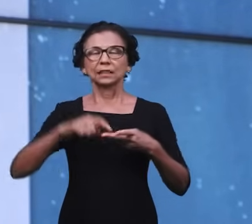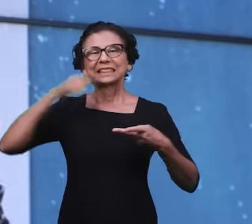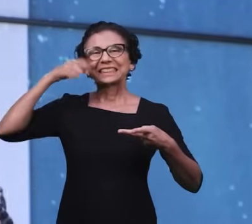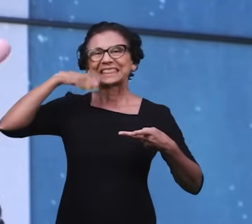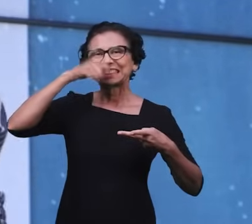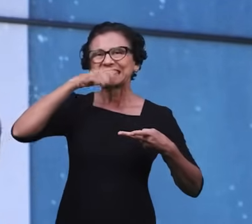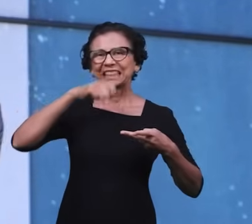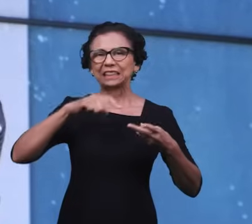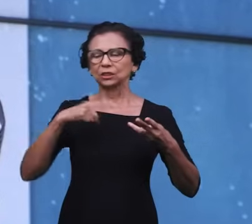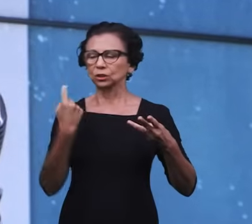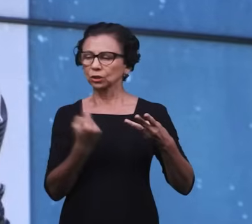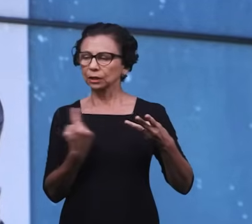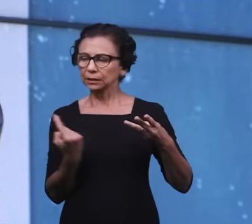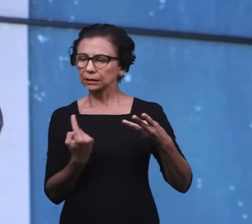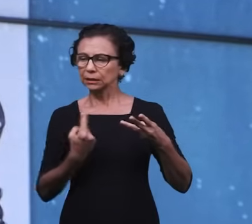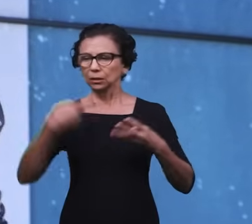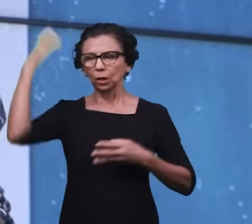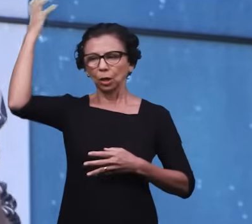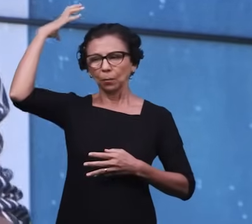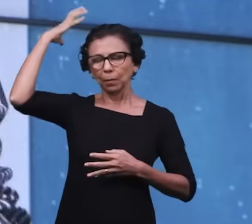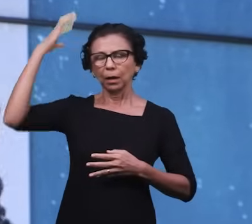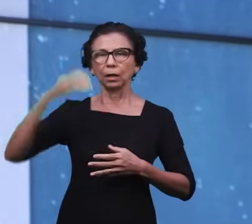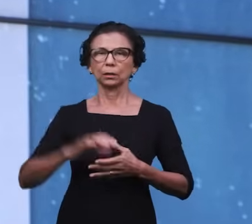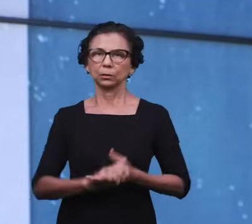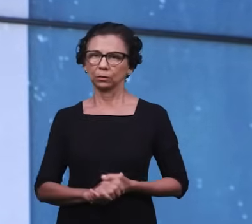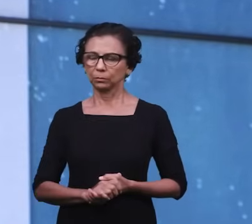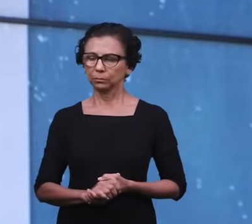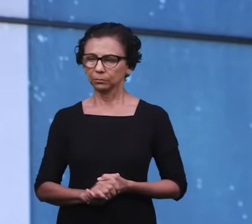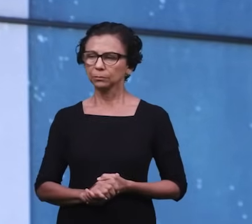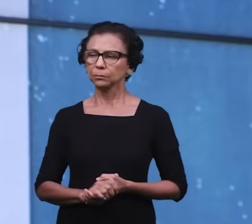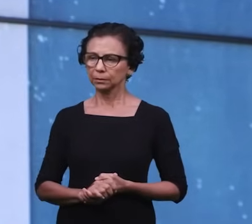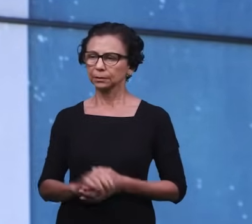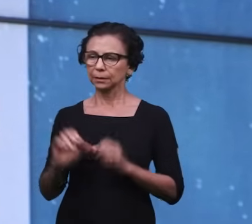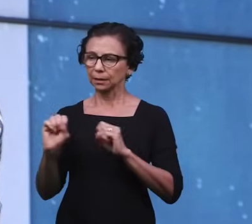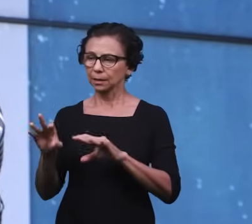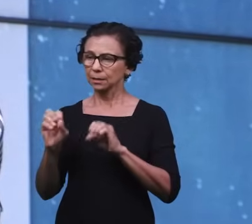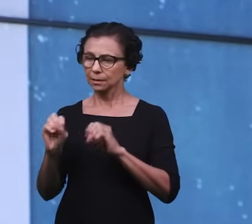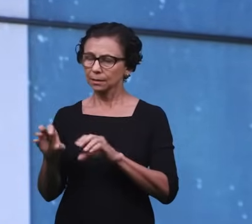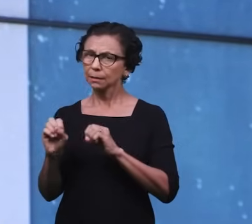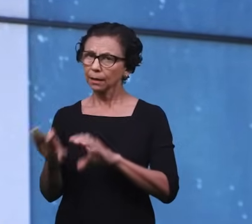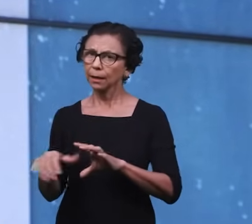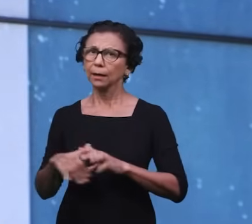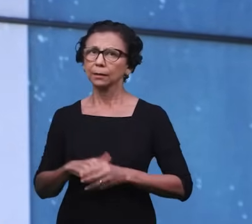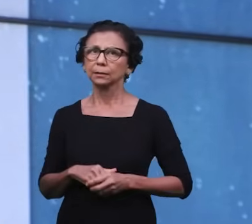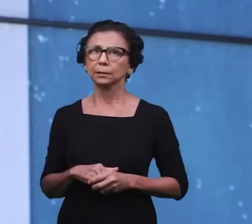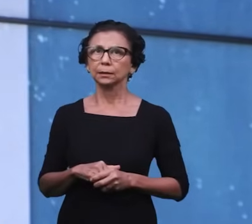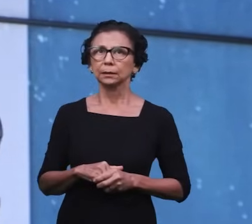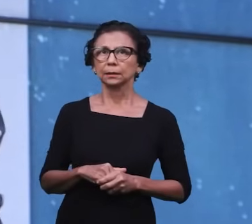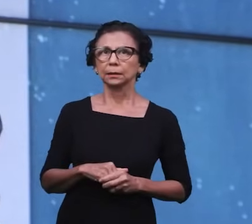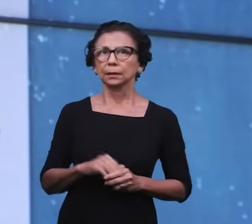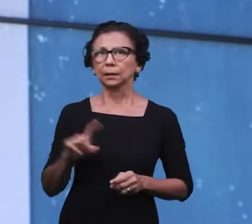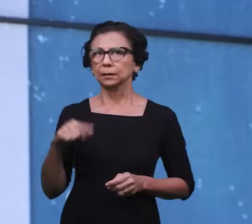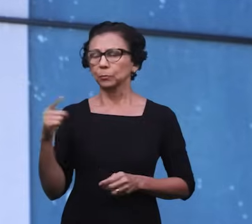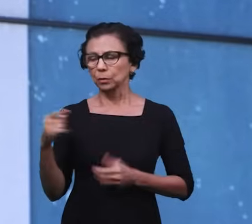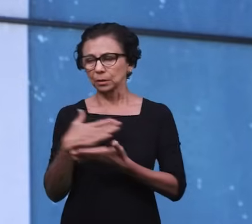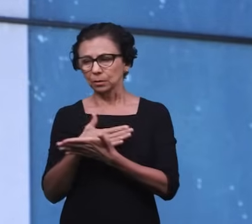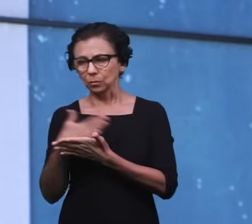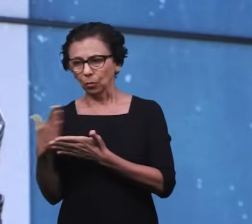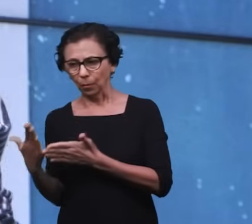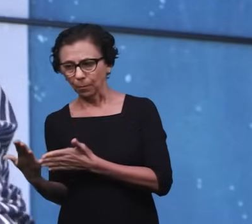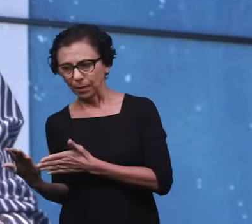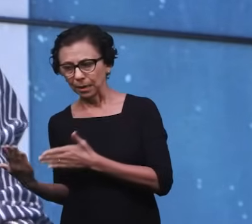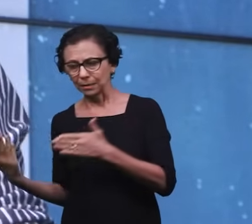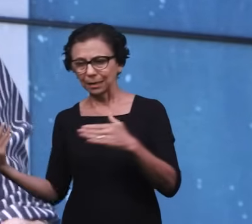tomar banho, comer. E depois participar das atividades da família. Começa com atividades simples. Eles são capazes de aprender tudo.